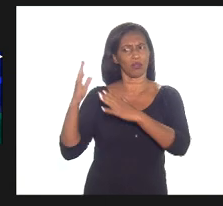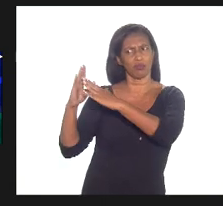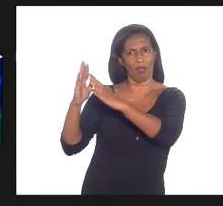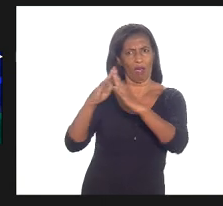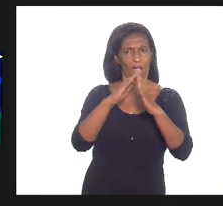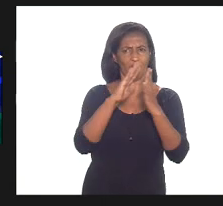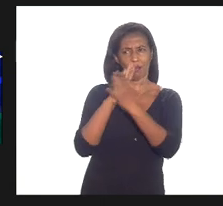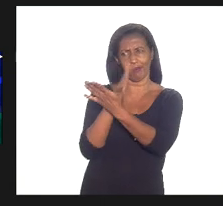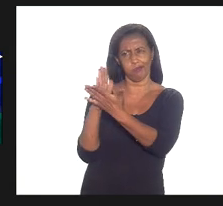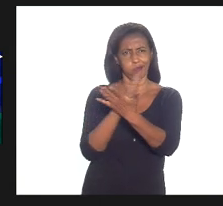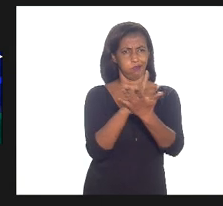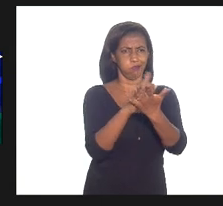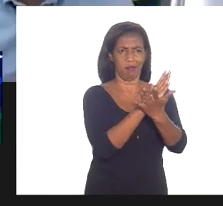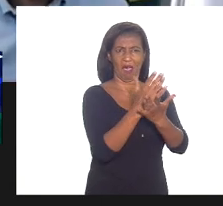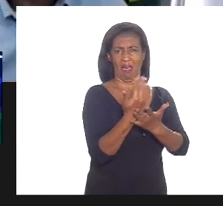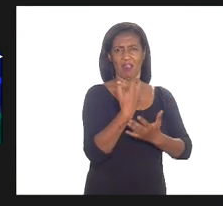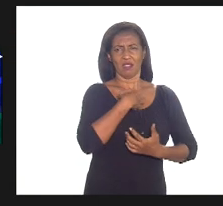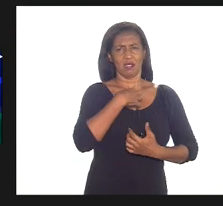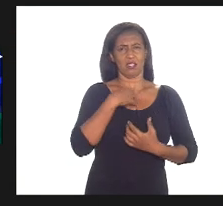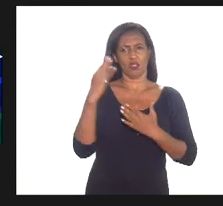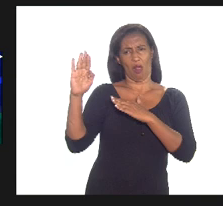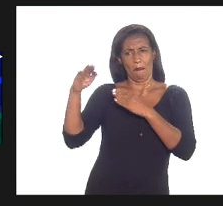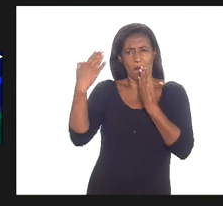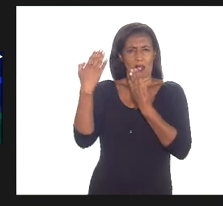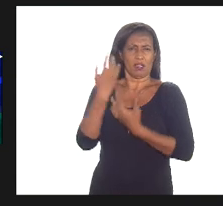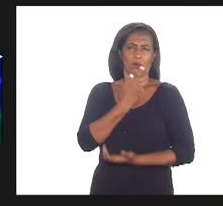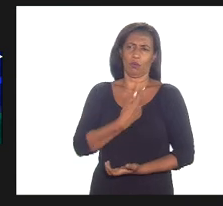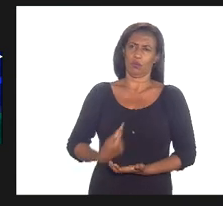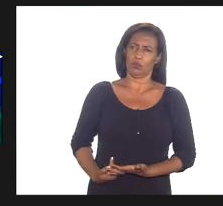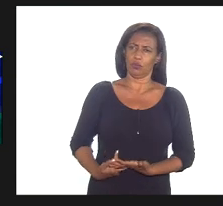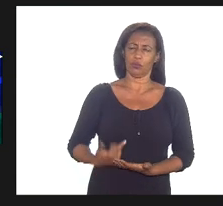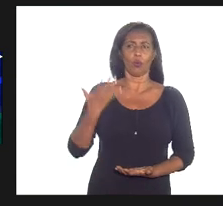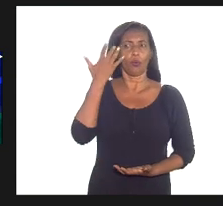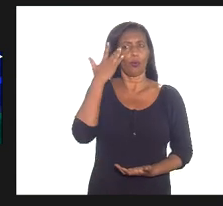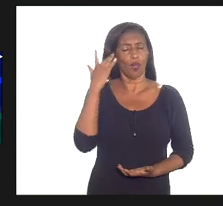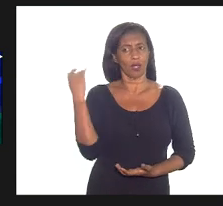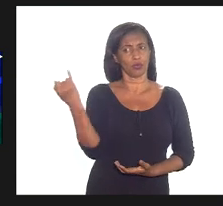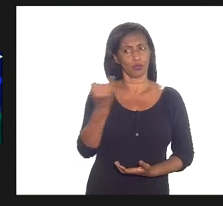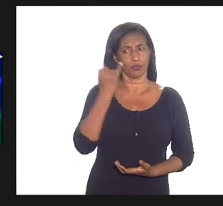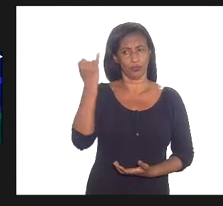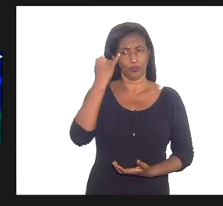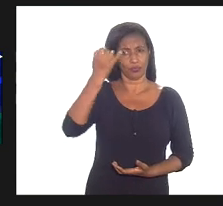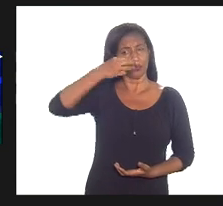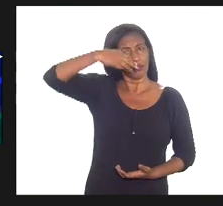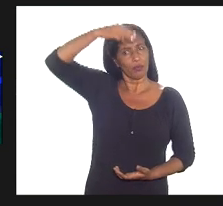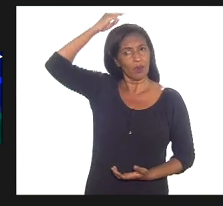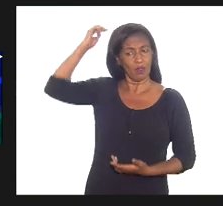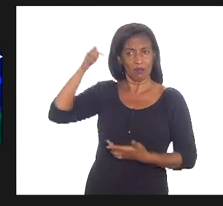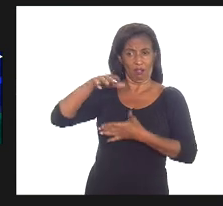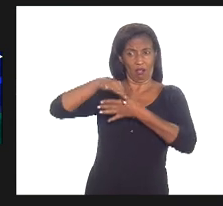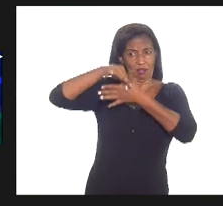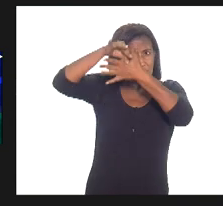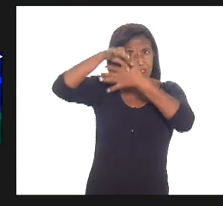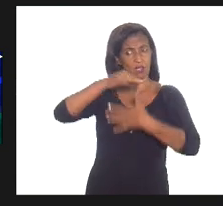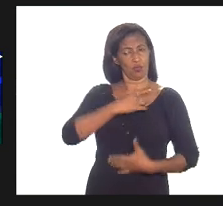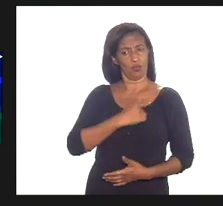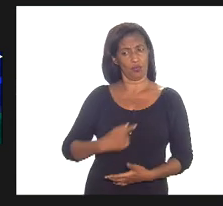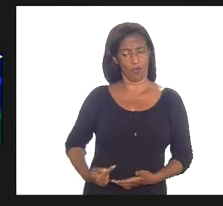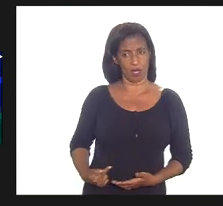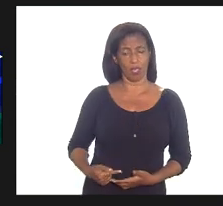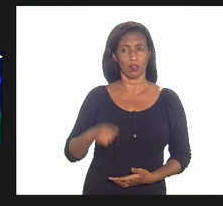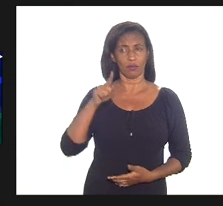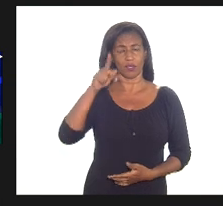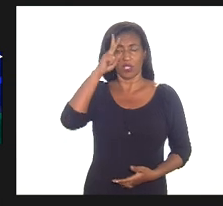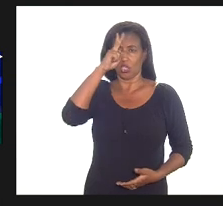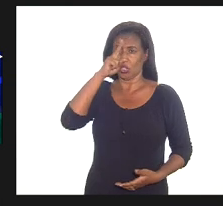casa alguns detalhes que estão sentindo ameaçada pelo Governador que eu acho importante devo tábua Max passa aquele do governo tirar essa história a limpo